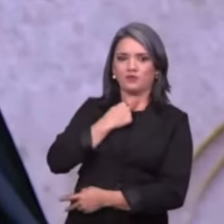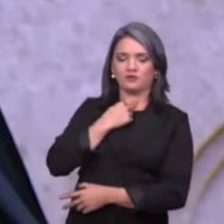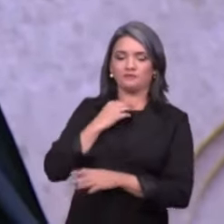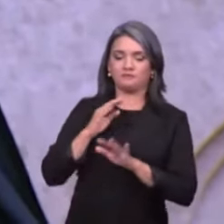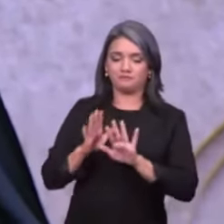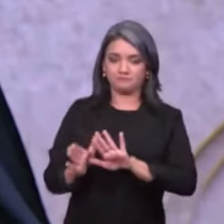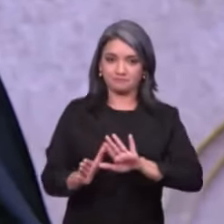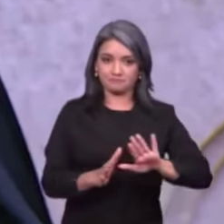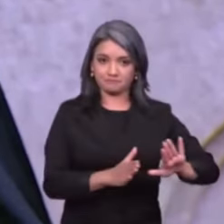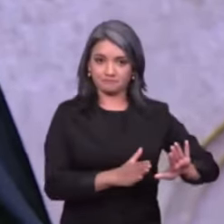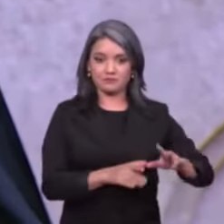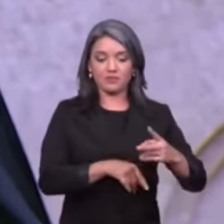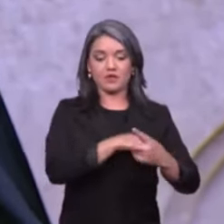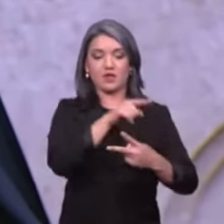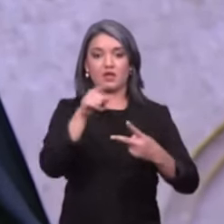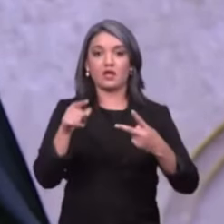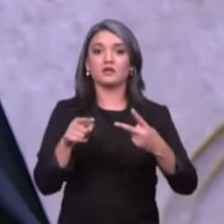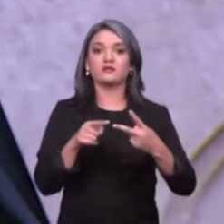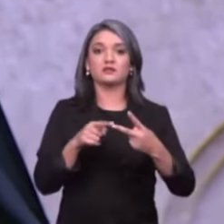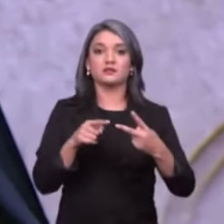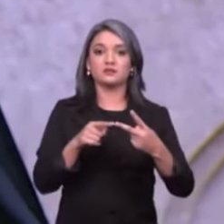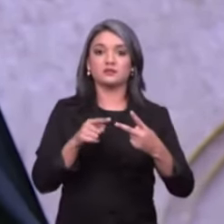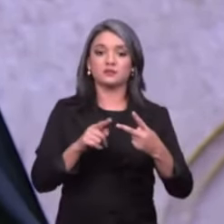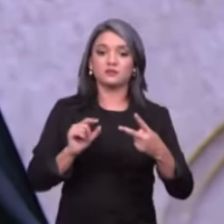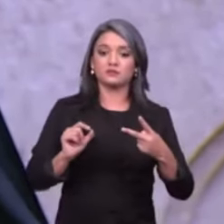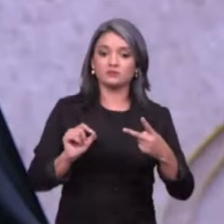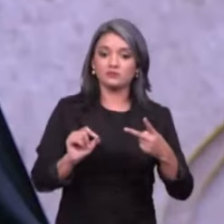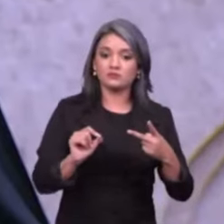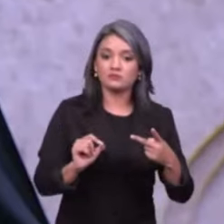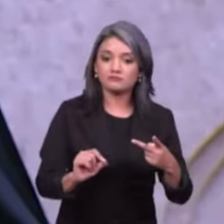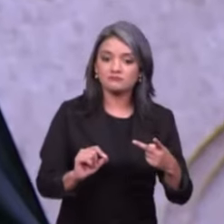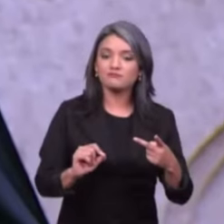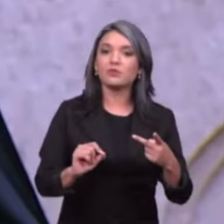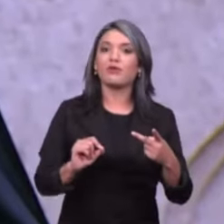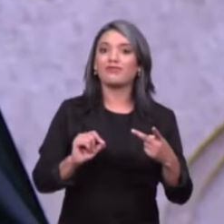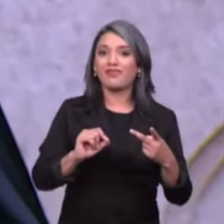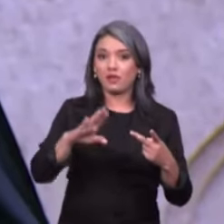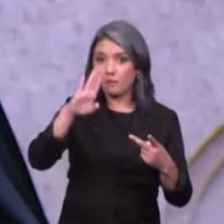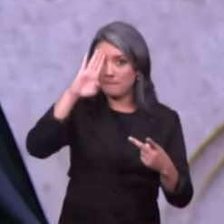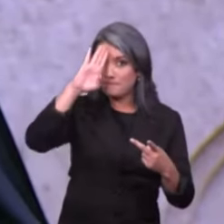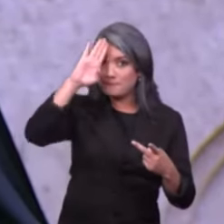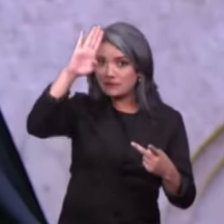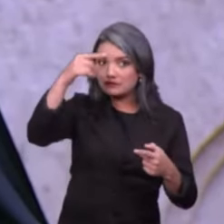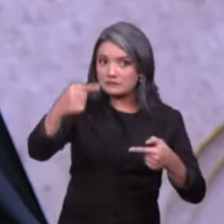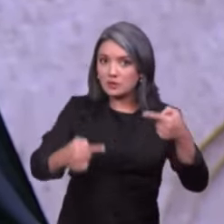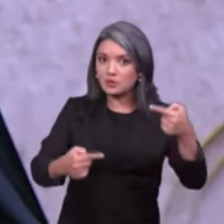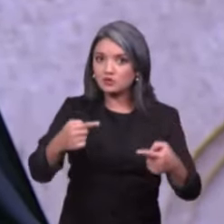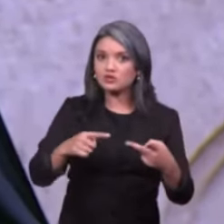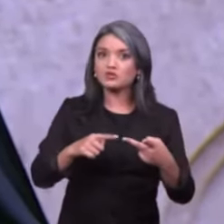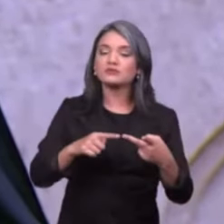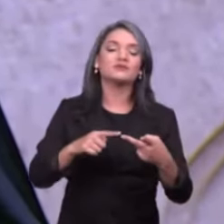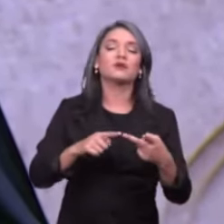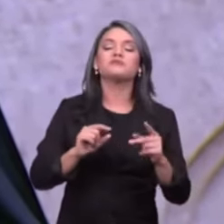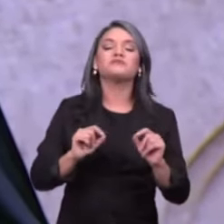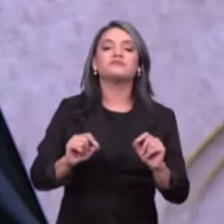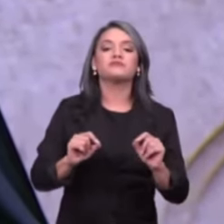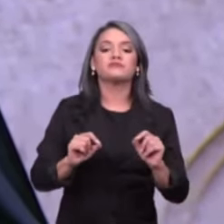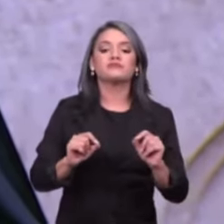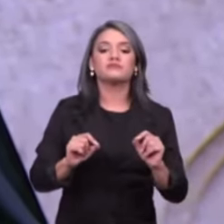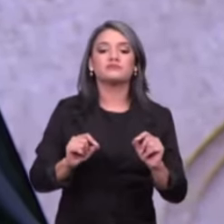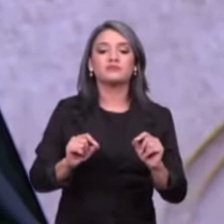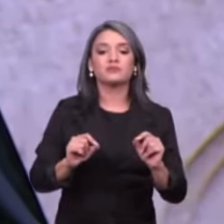questão, e que nós todos estamos considerando como a questão central aqui, é definir